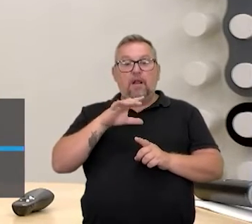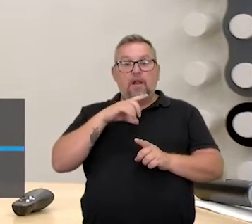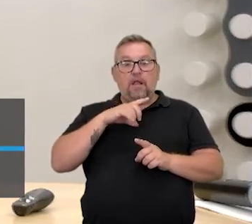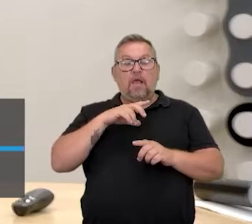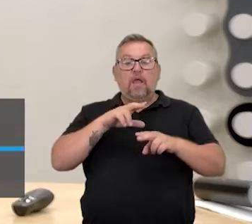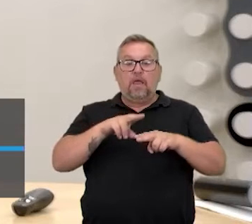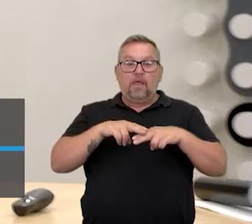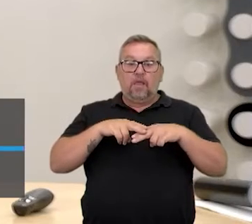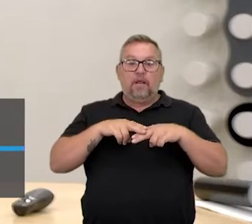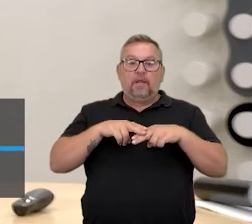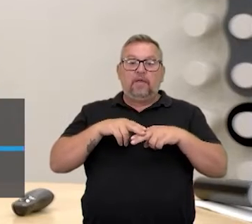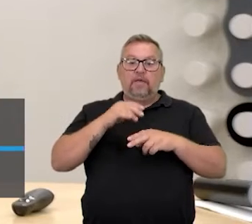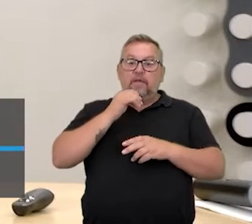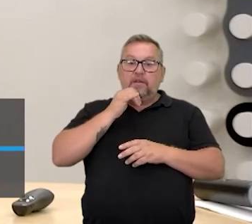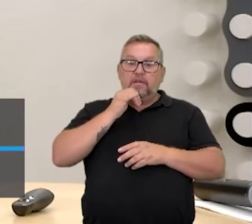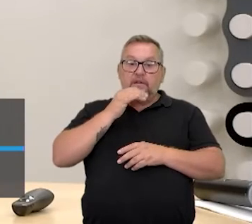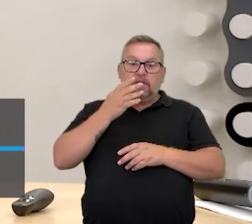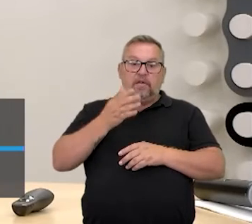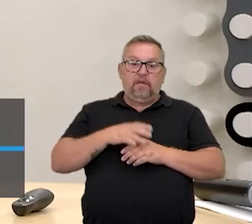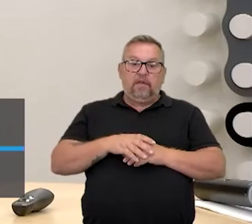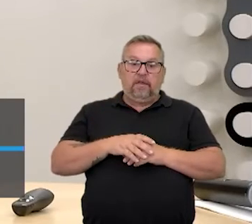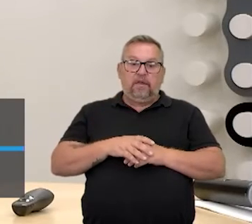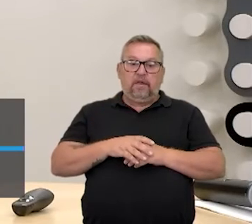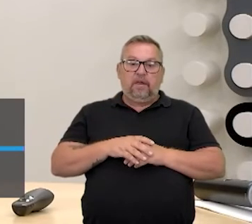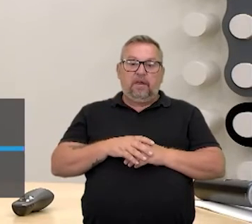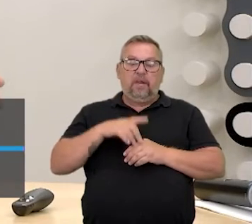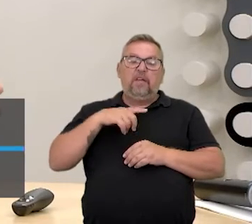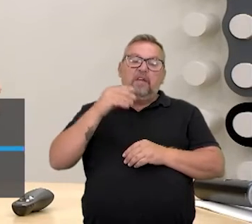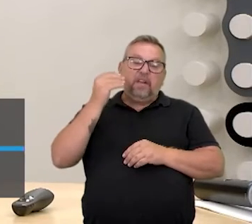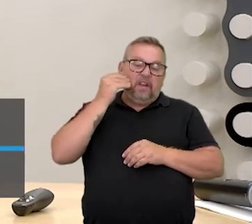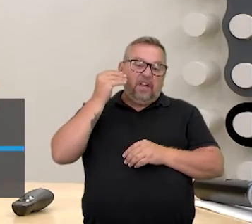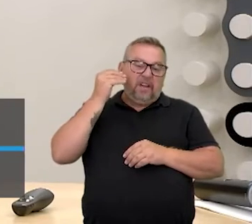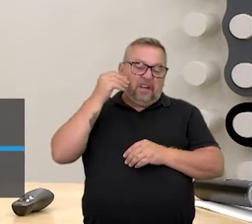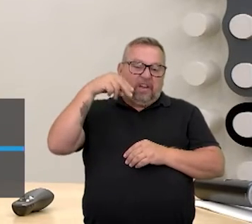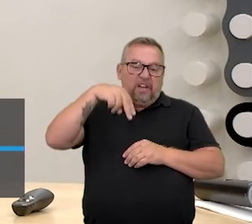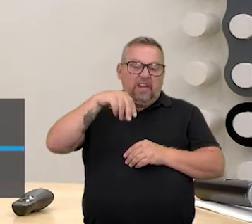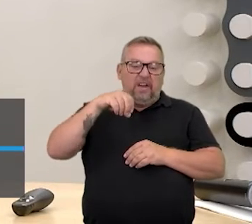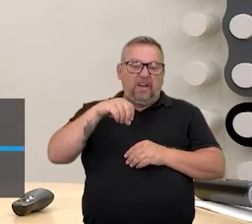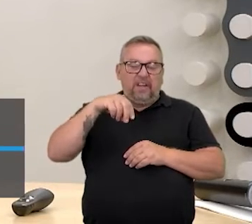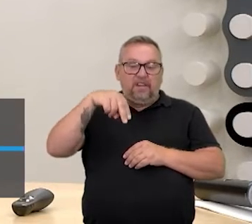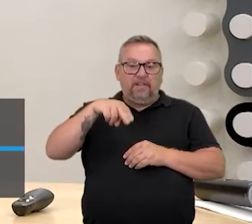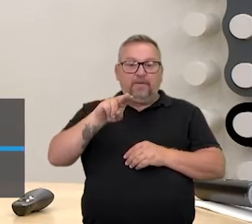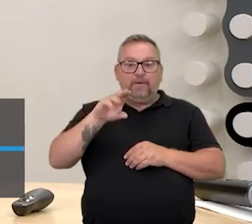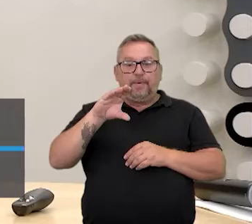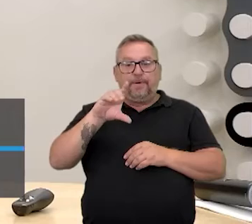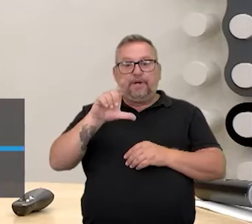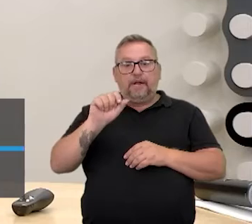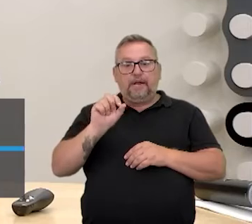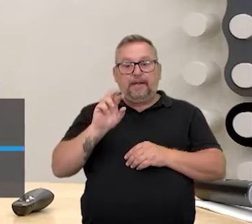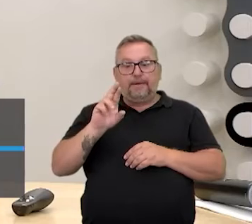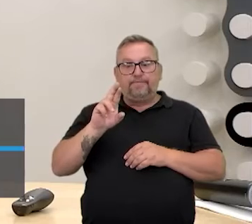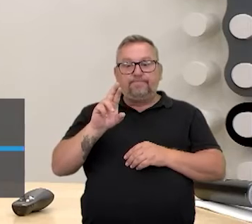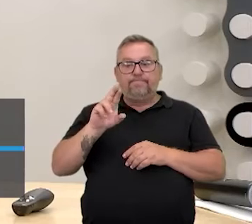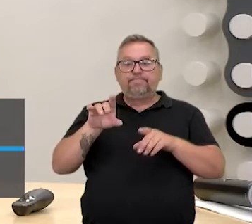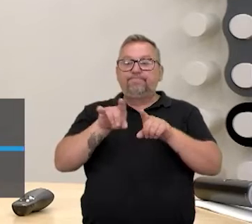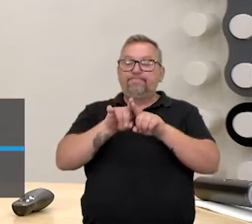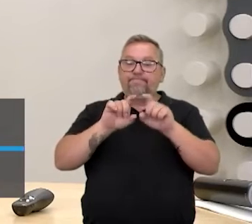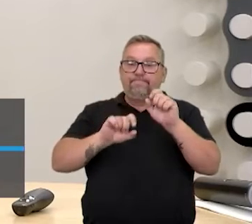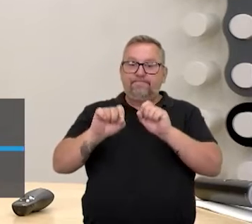causa, por exemplo, de testes nucleares, né, e afetando aí até alguns